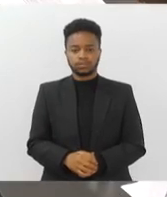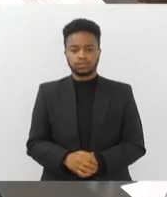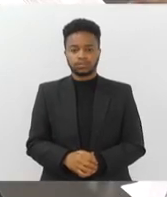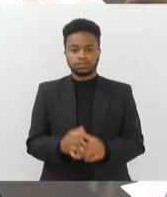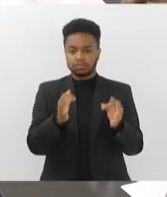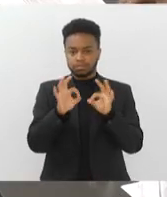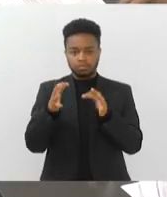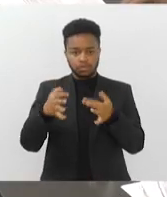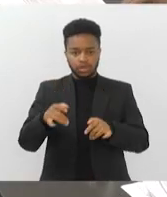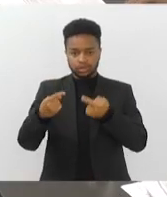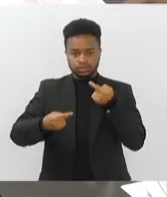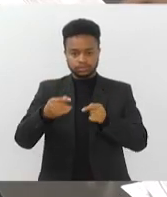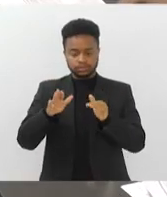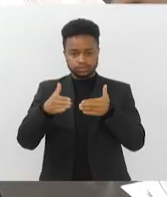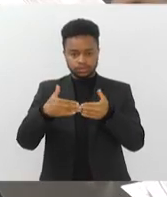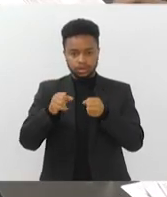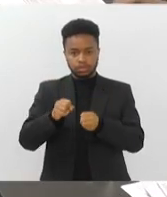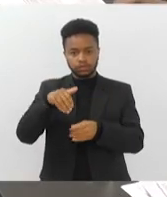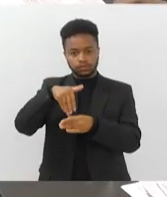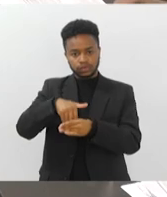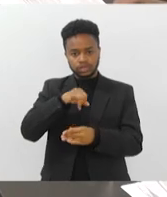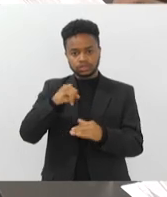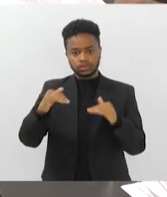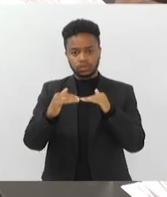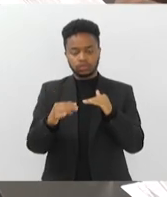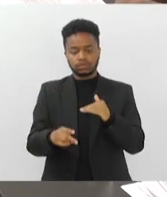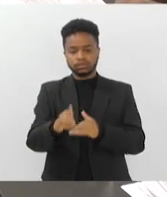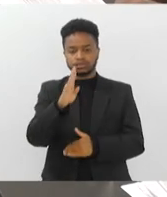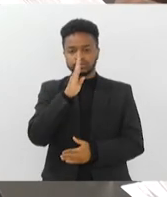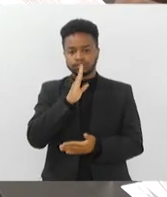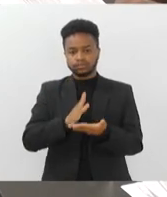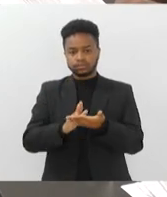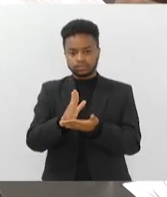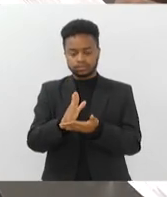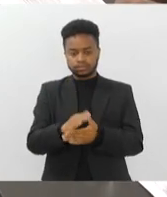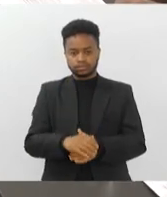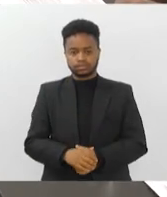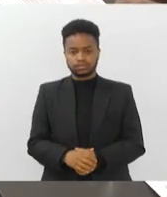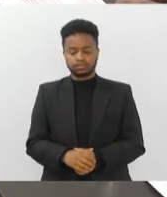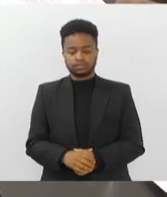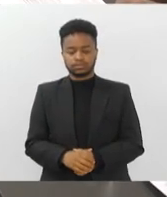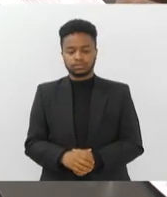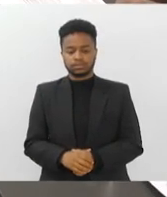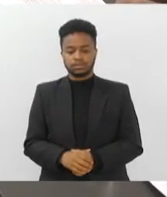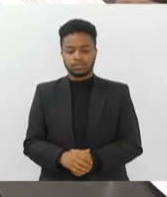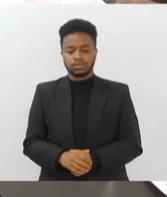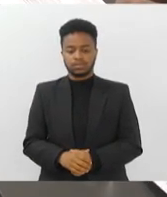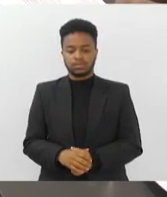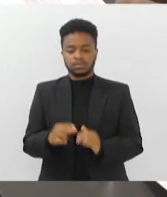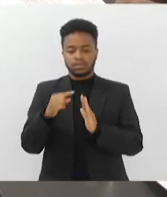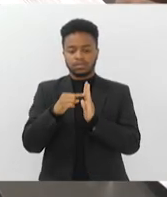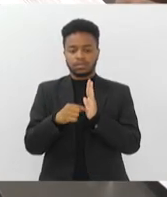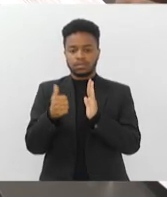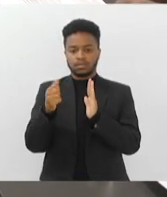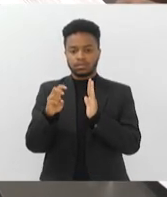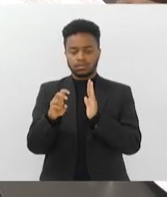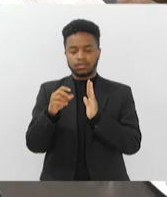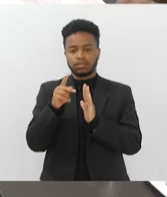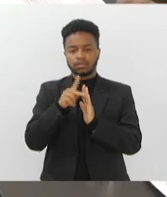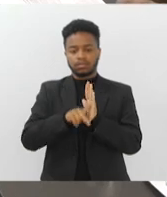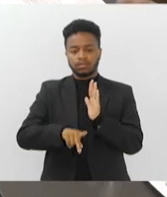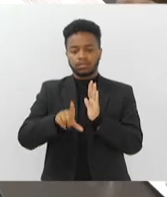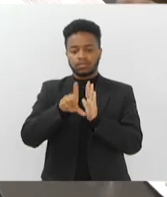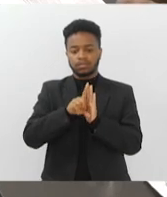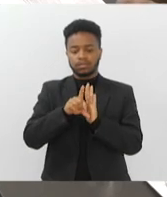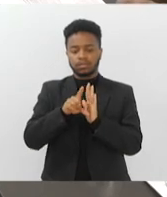Não havendo quem queira discutir, encerrada a discussão. Em votação, senhores que aprovam, permaneçam como estão. Aprovado. 15 da pauta, projeto de relatoria,